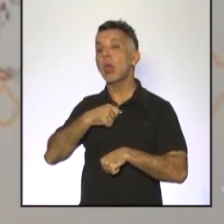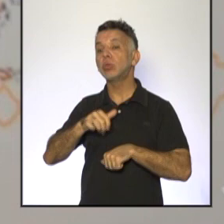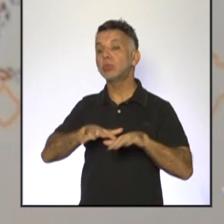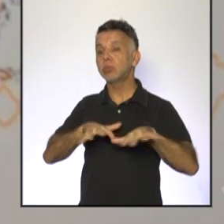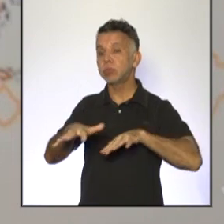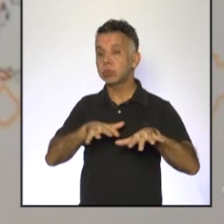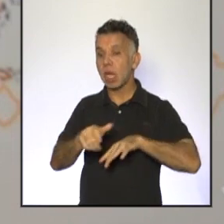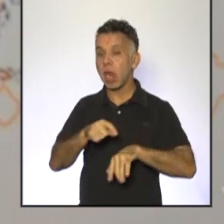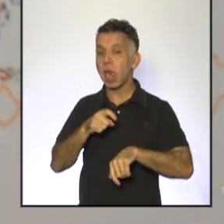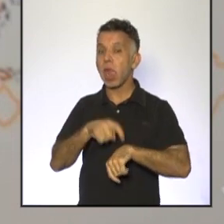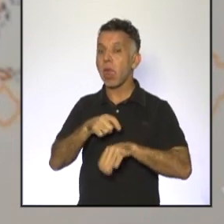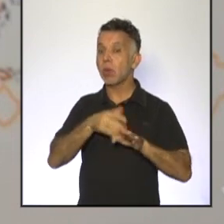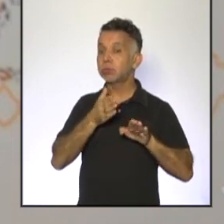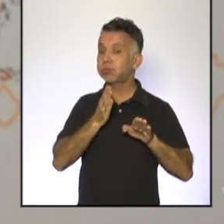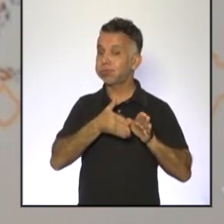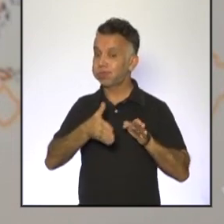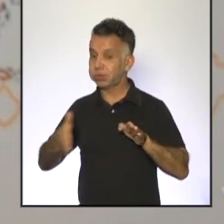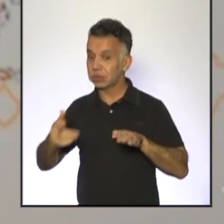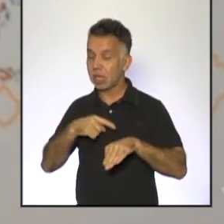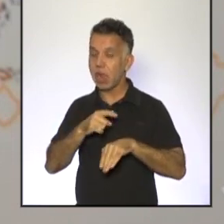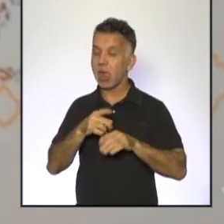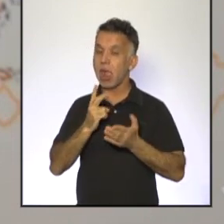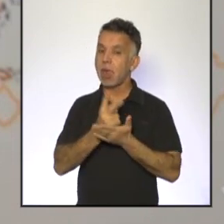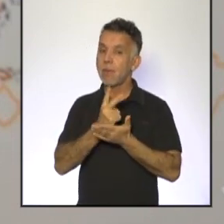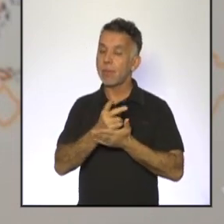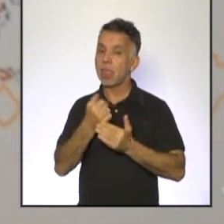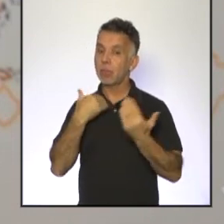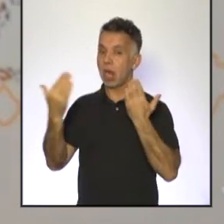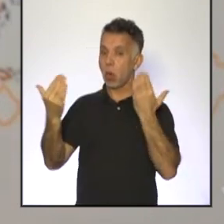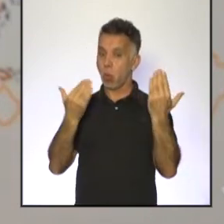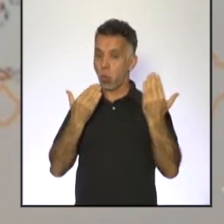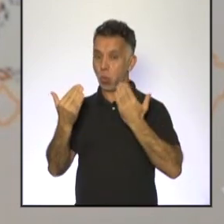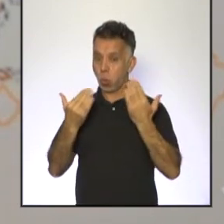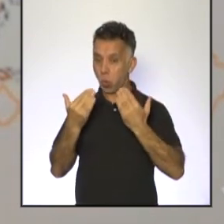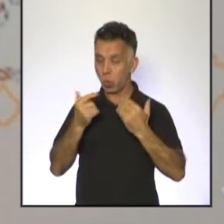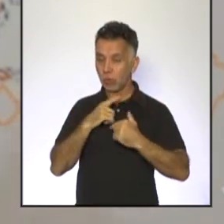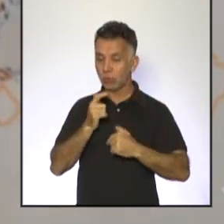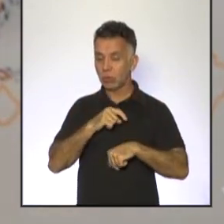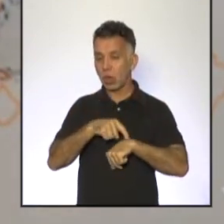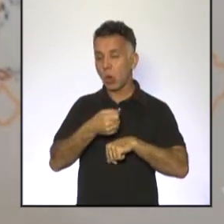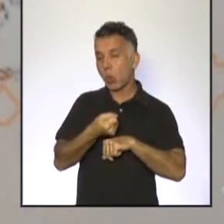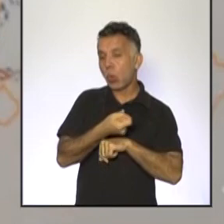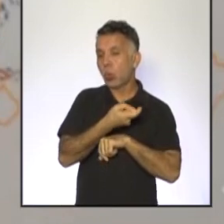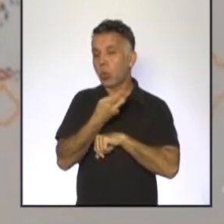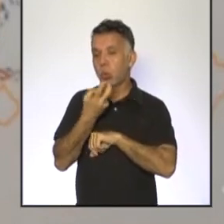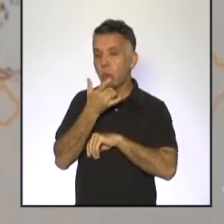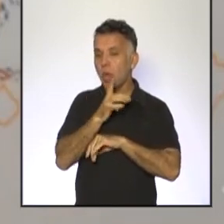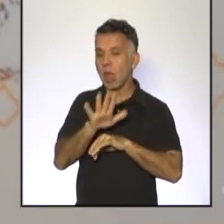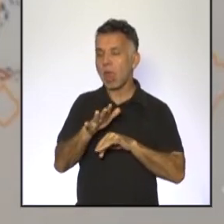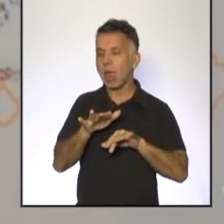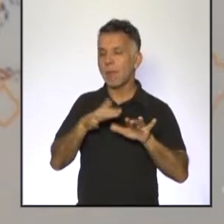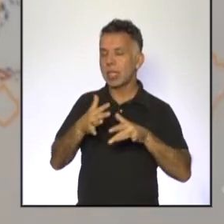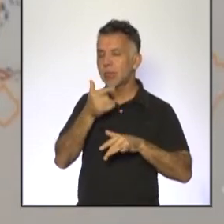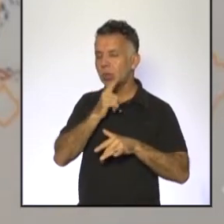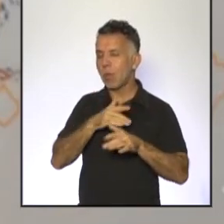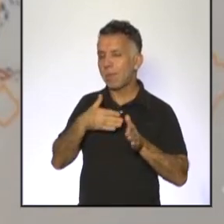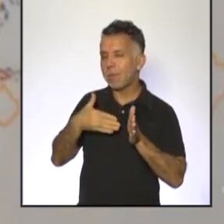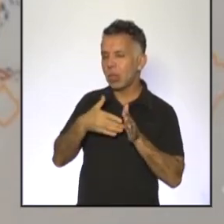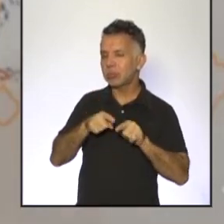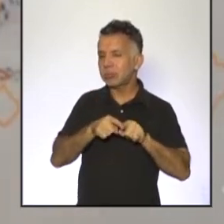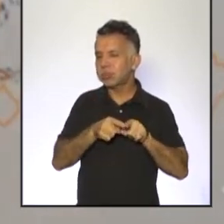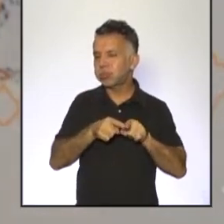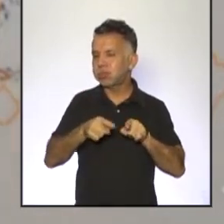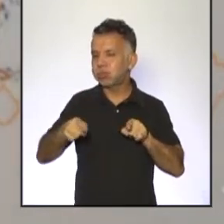momento sísmico é bem interessante, apesar de ser comparativamente, em termos quantitativos, próximo à escala Richter,